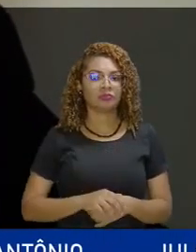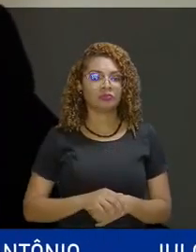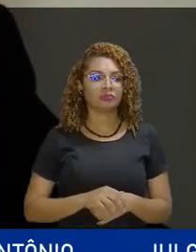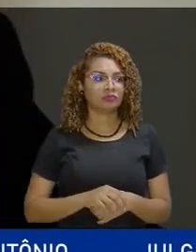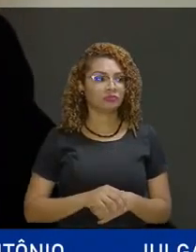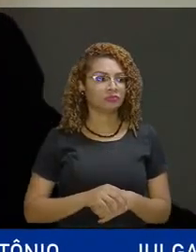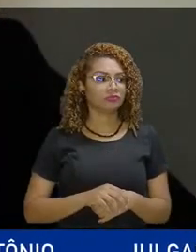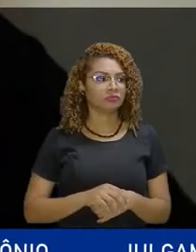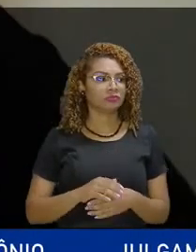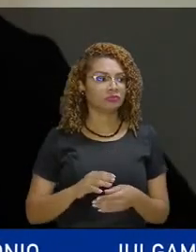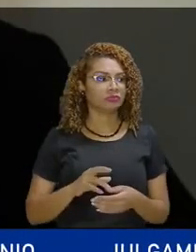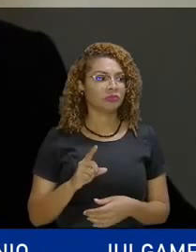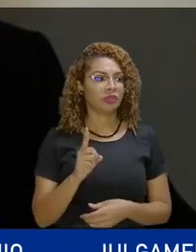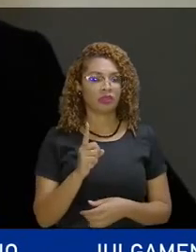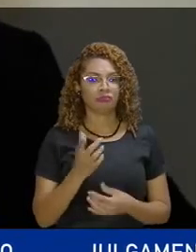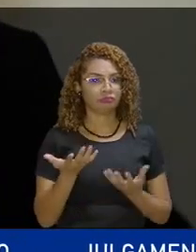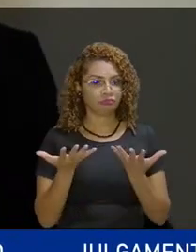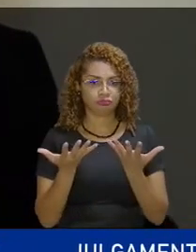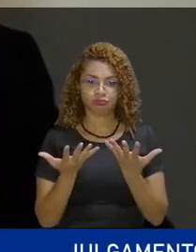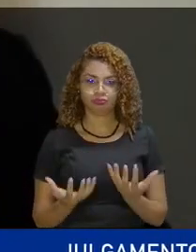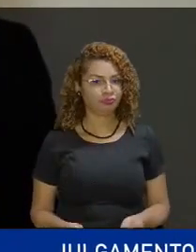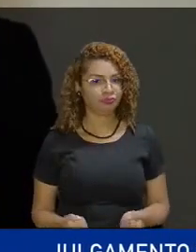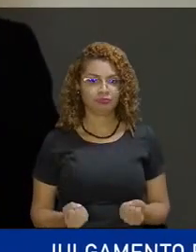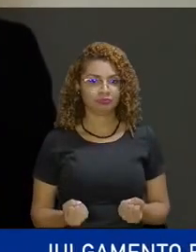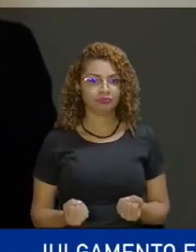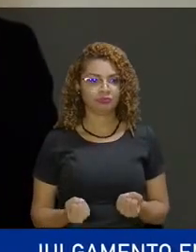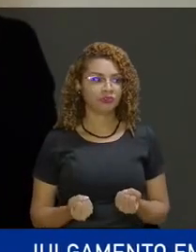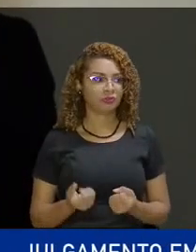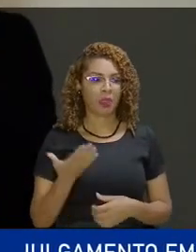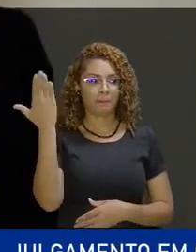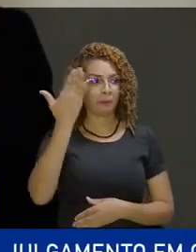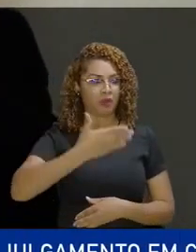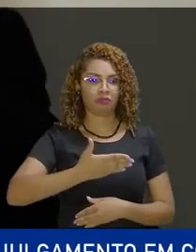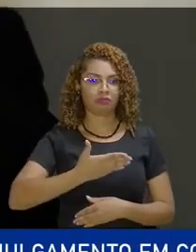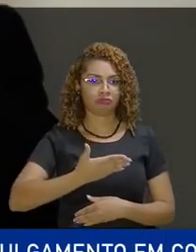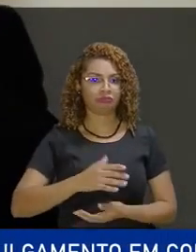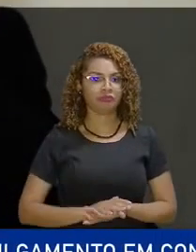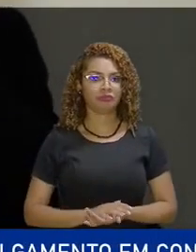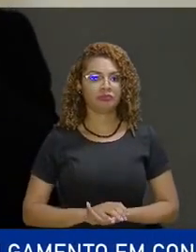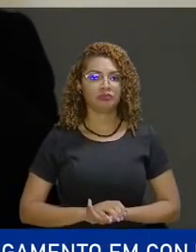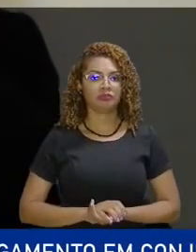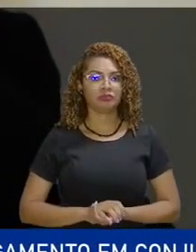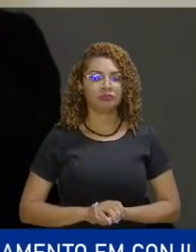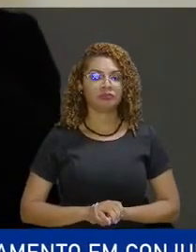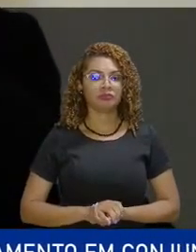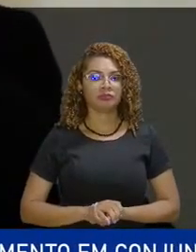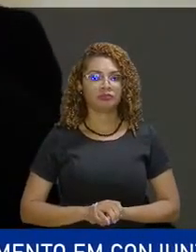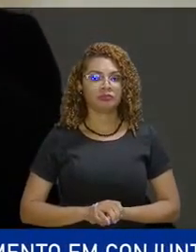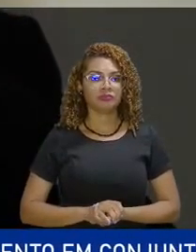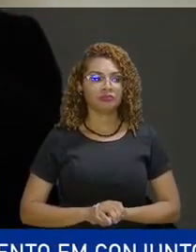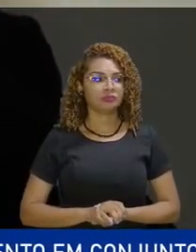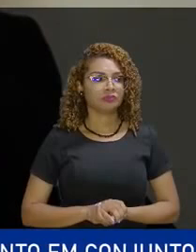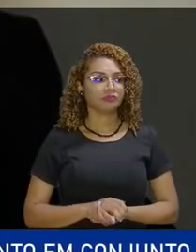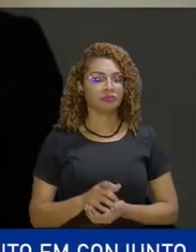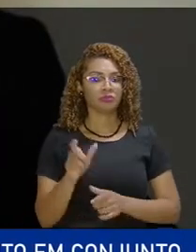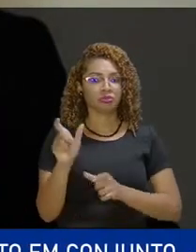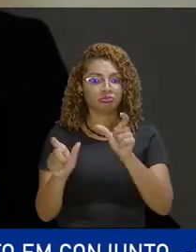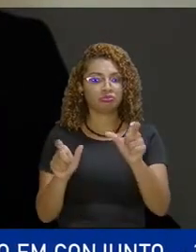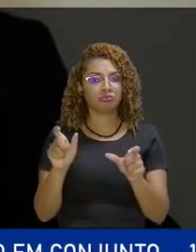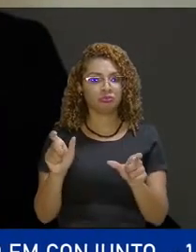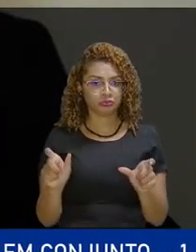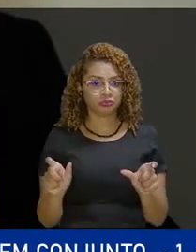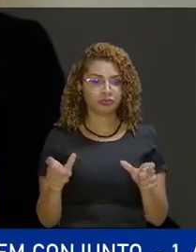rejeitou a preliminar de nulidade das provas, arguida pelos representados,